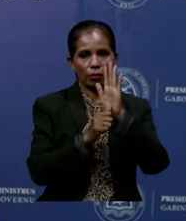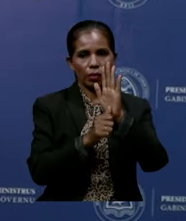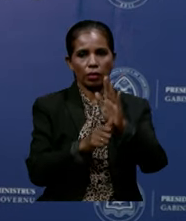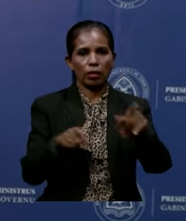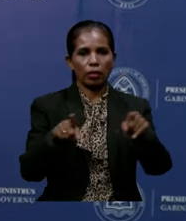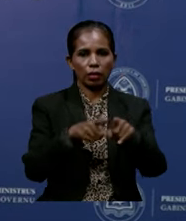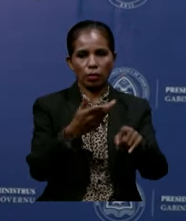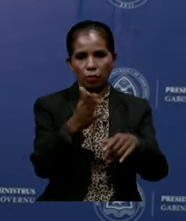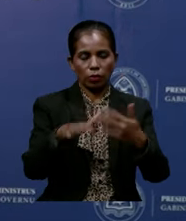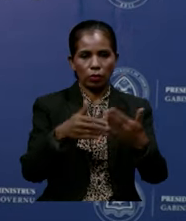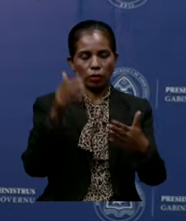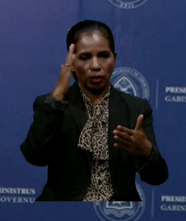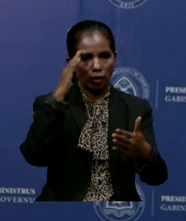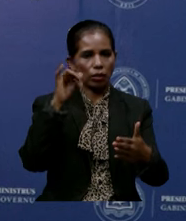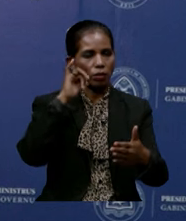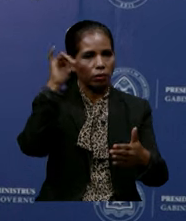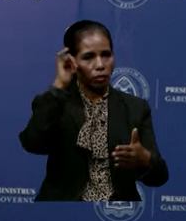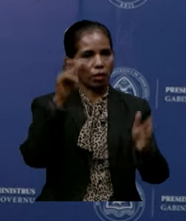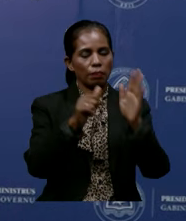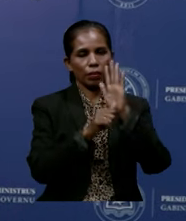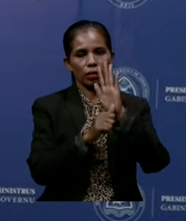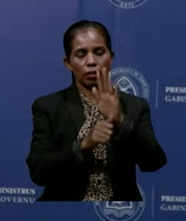sama si muda tena hosi iba presenta iha debate iha